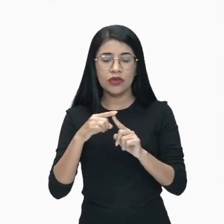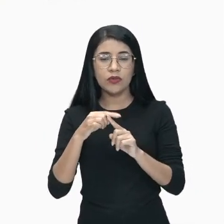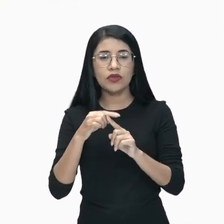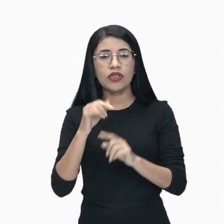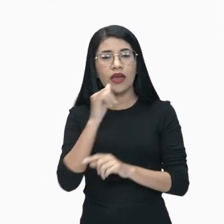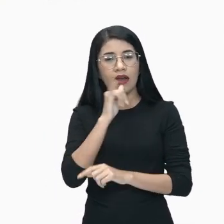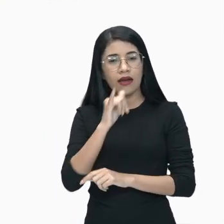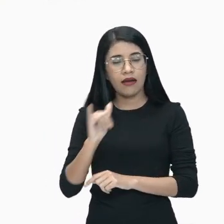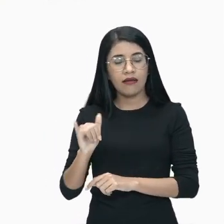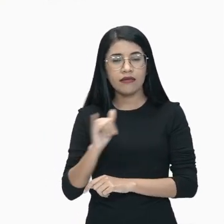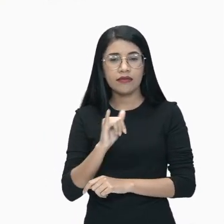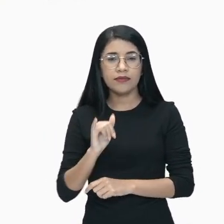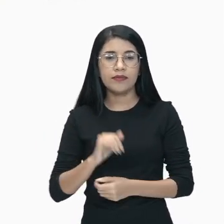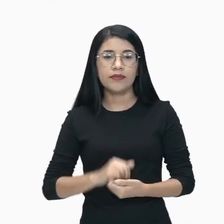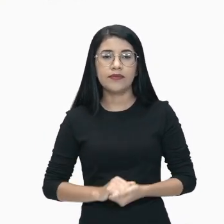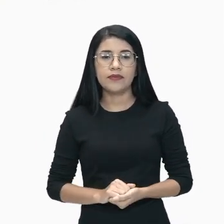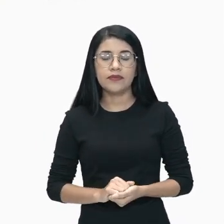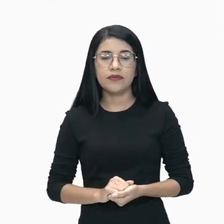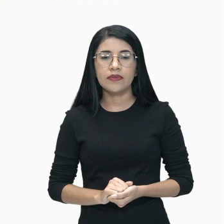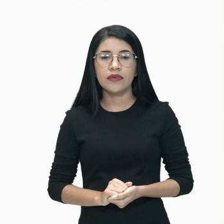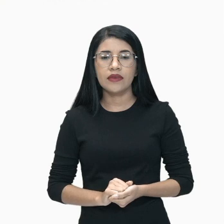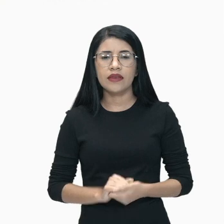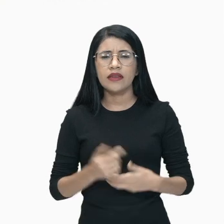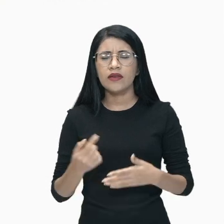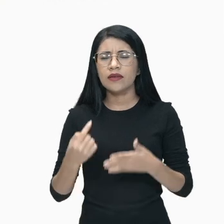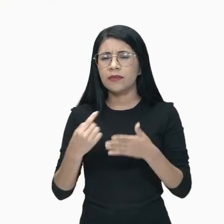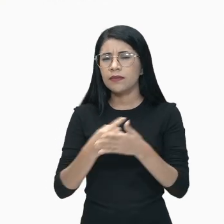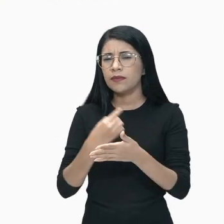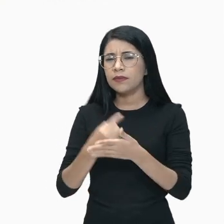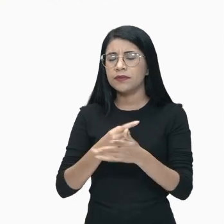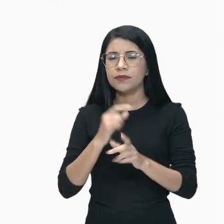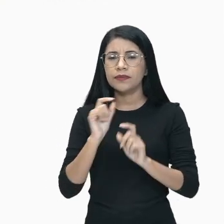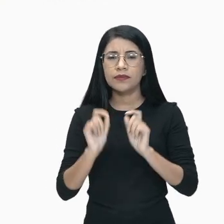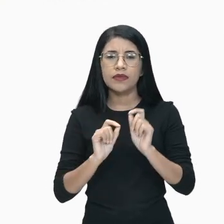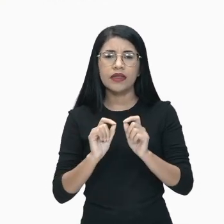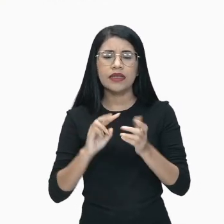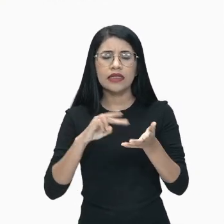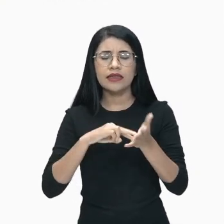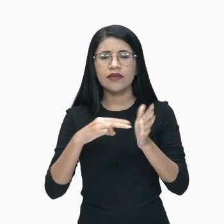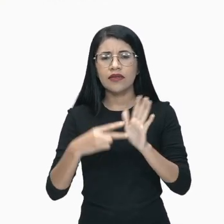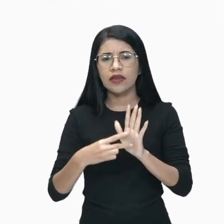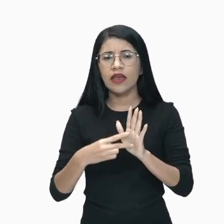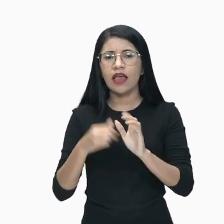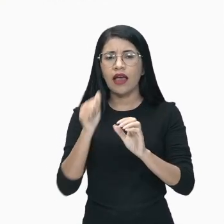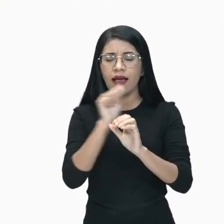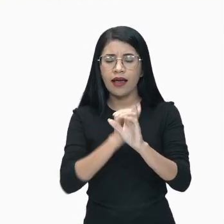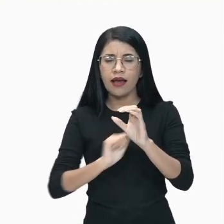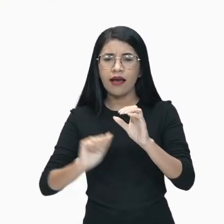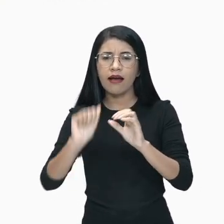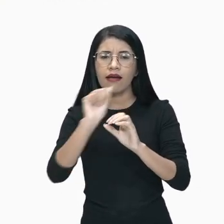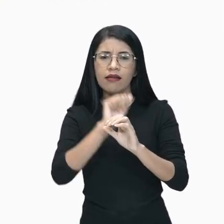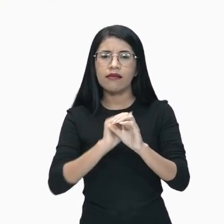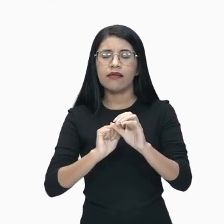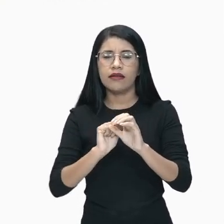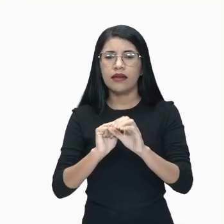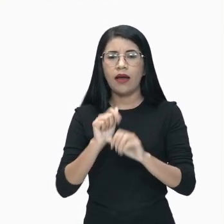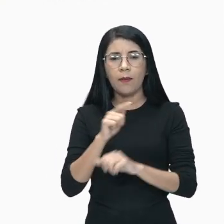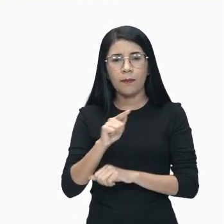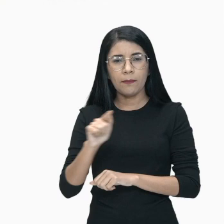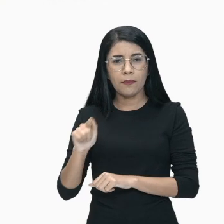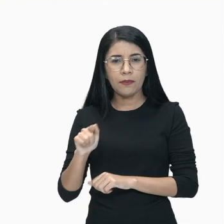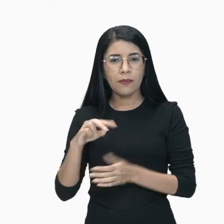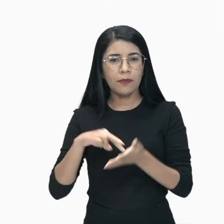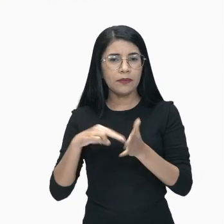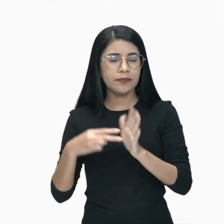elétricas pontiformes. Aí você pode estar se perguntando o que é uma carga elétrica pontiforme, pessoal?